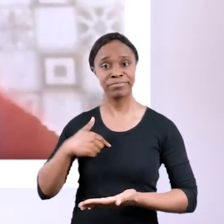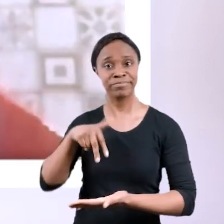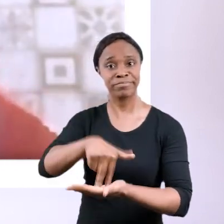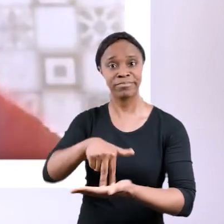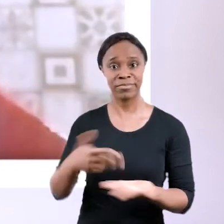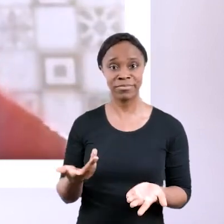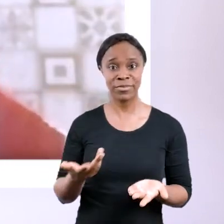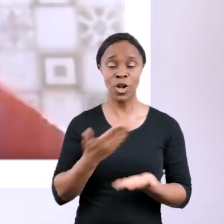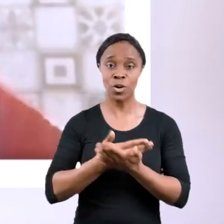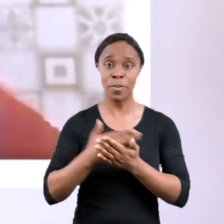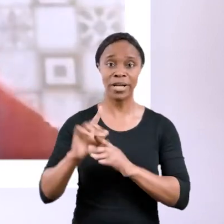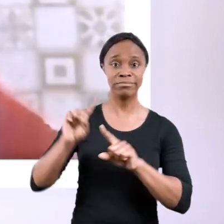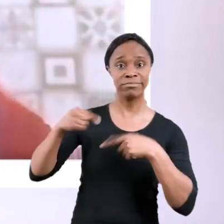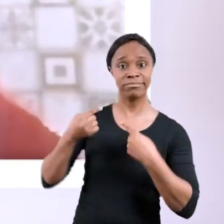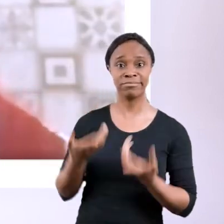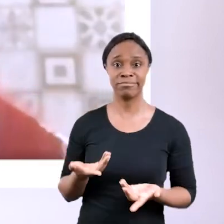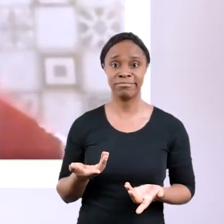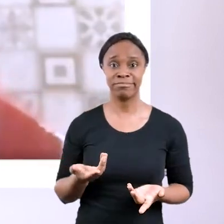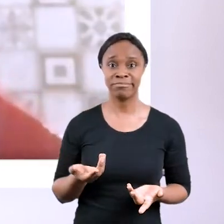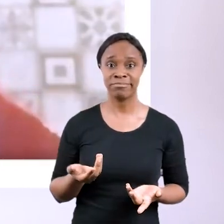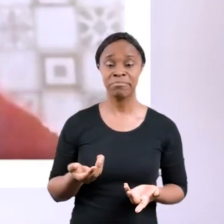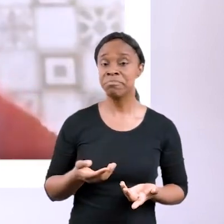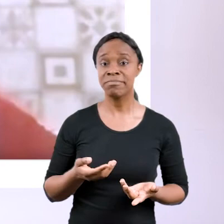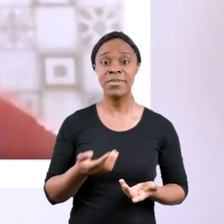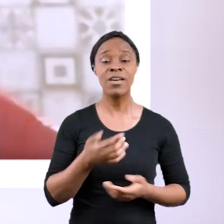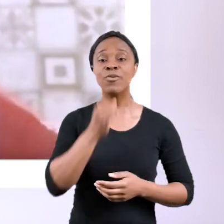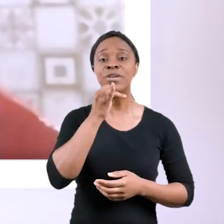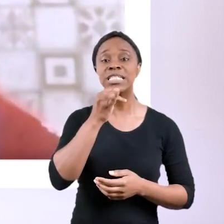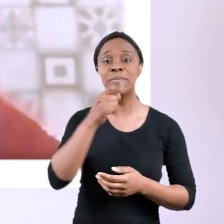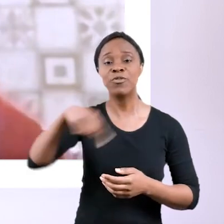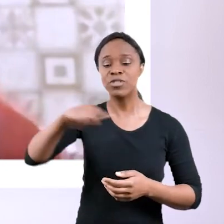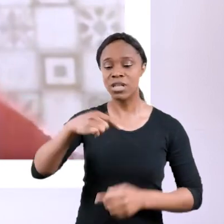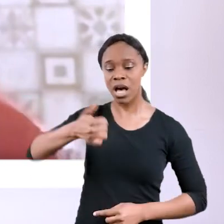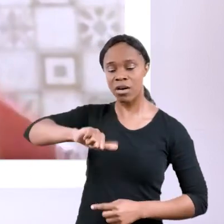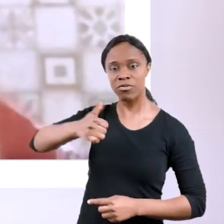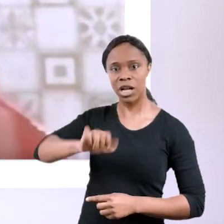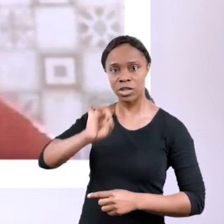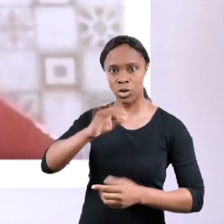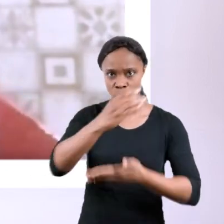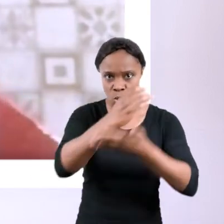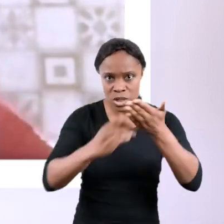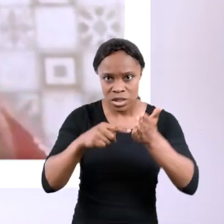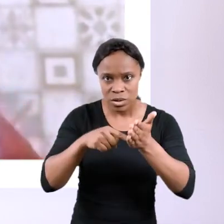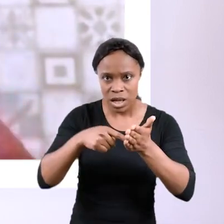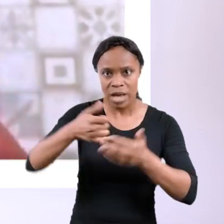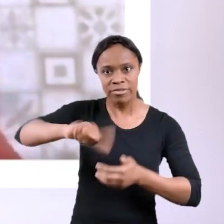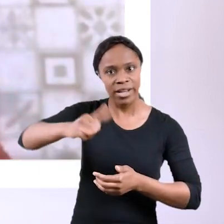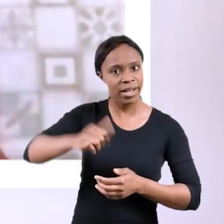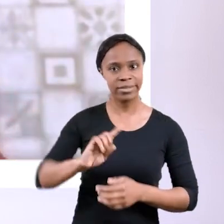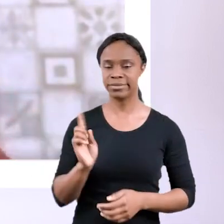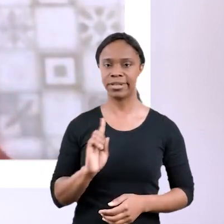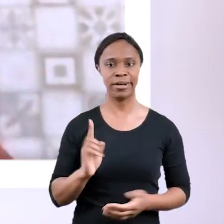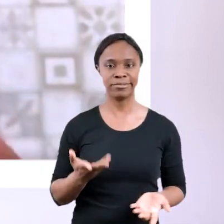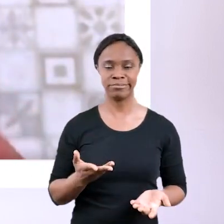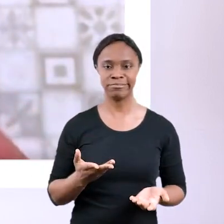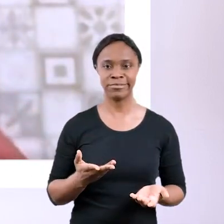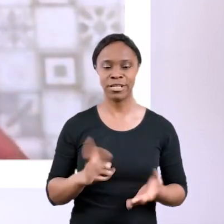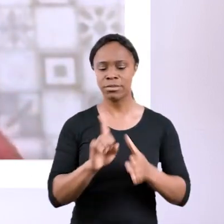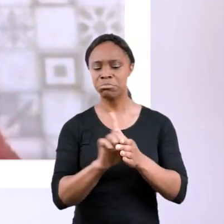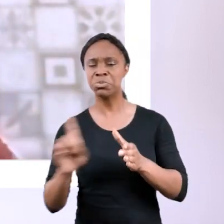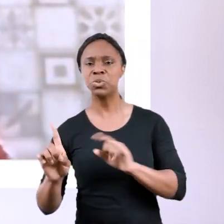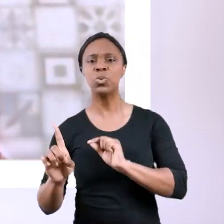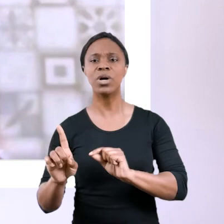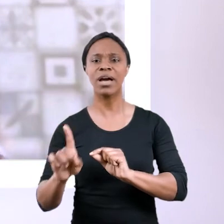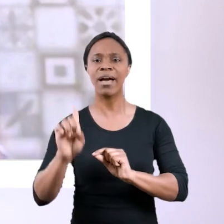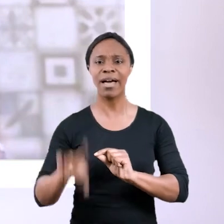racismo. Não tem outra. Você não é avaliada, seu currículo não é avaliado, porque o que te exclui não é o